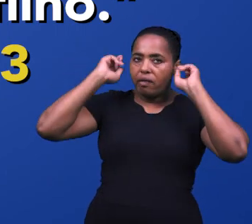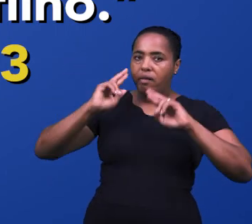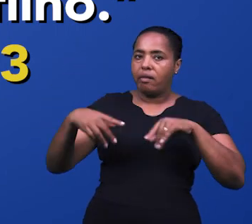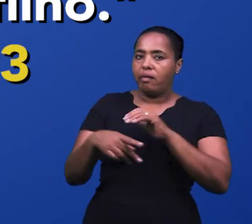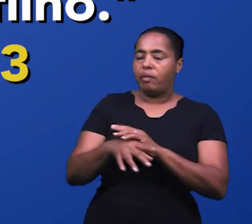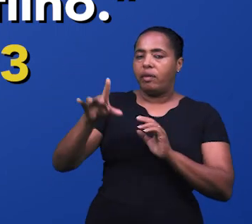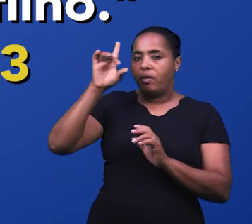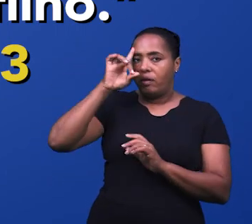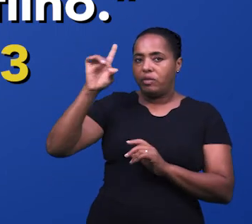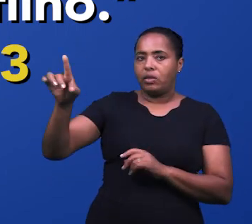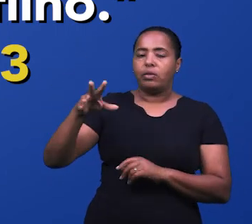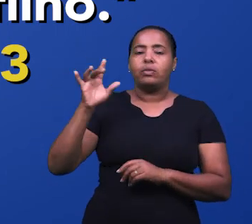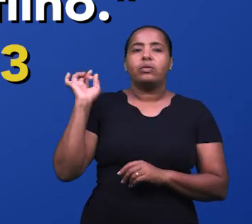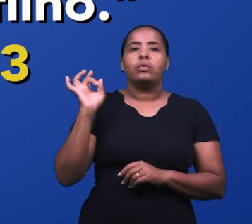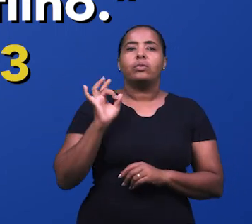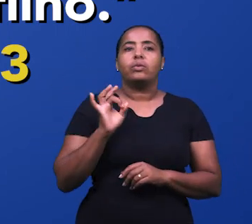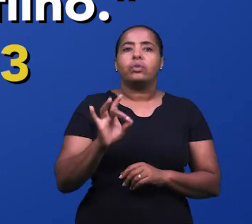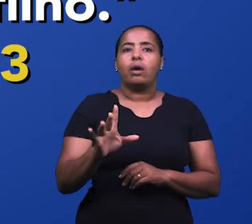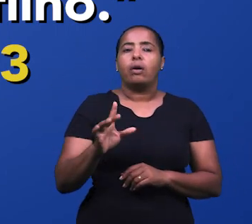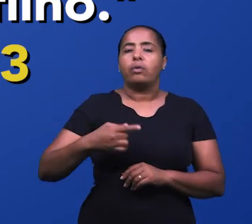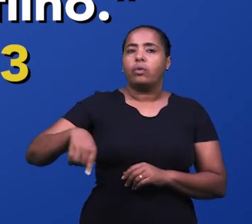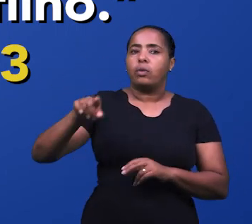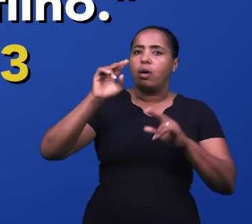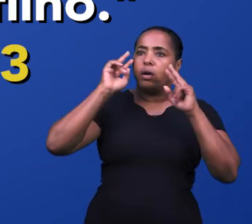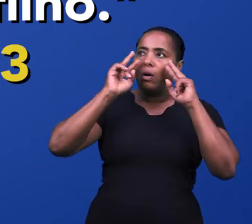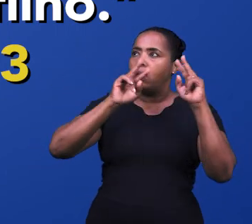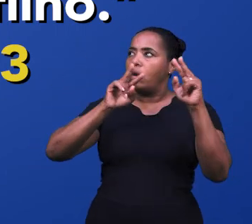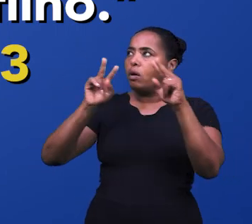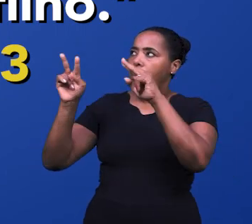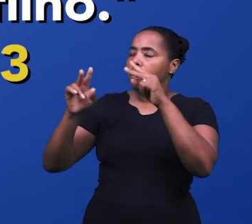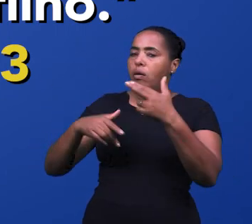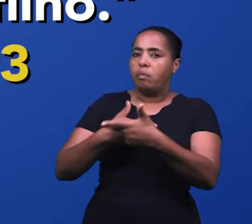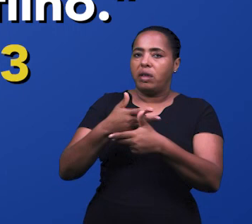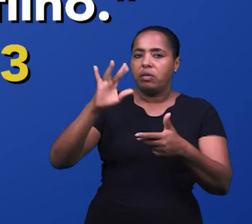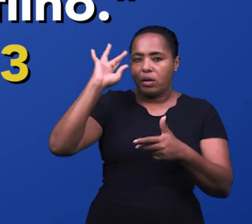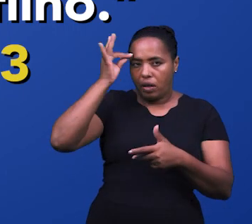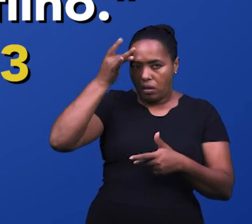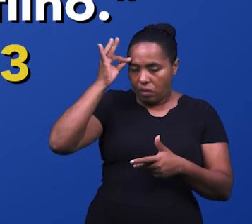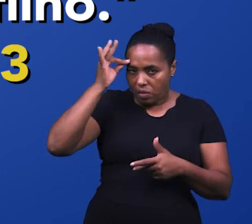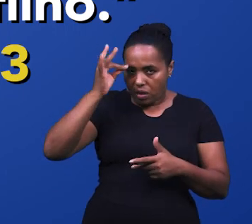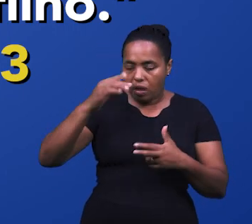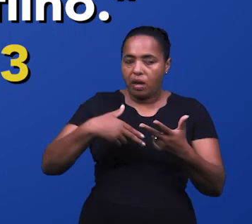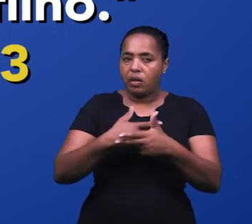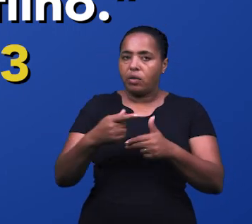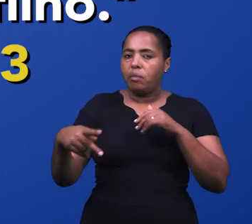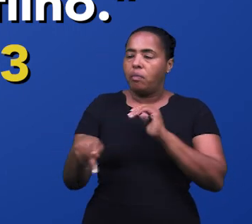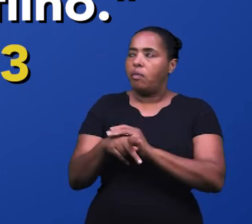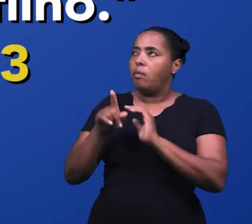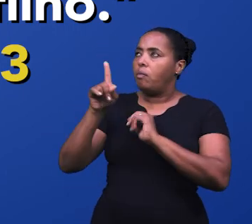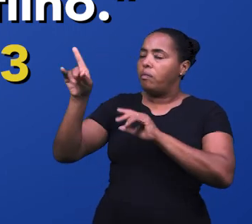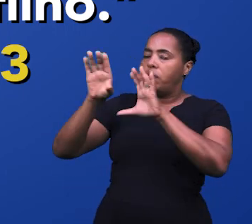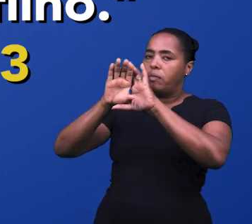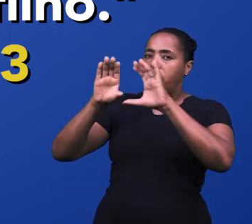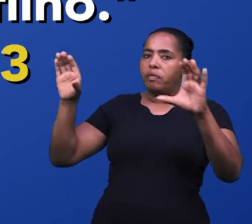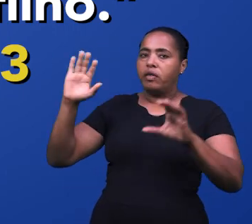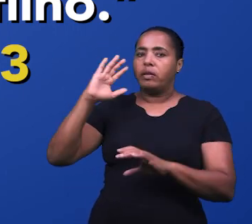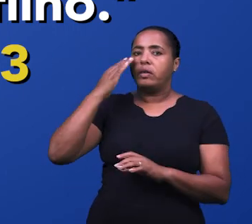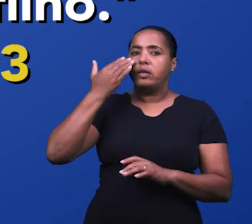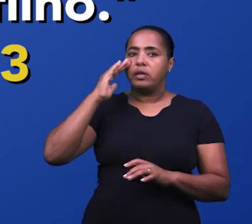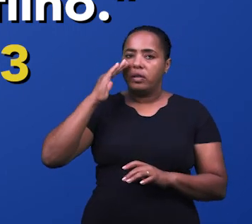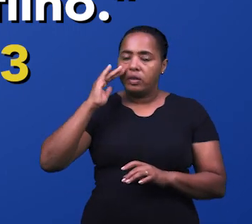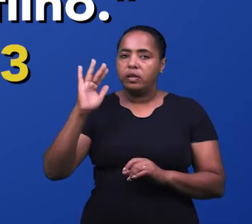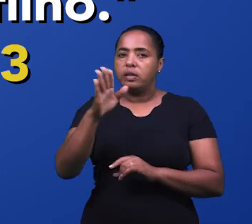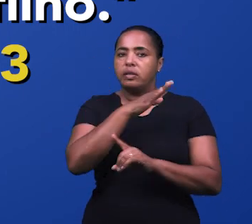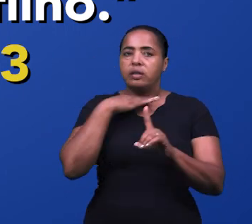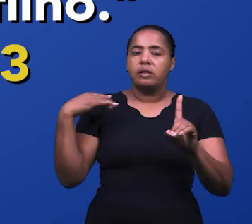Deus. Somente quando nós olhamos para as coisas espirituais, para as coisas que são da eternidade, podemos entender o